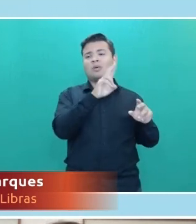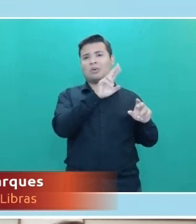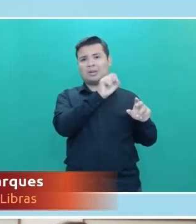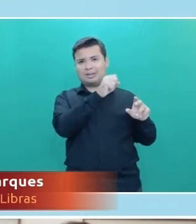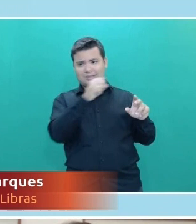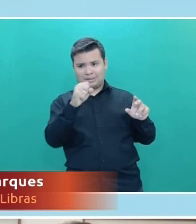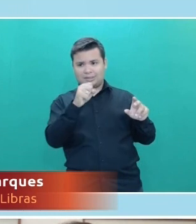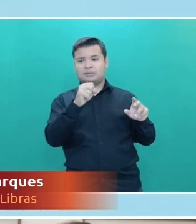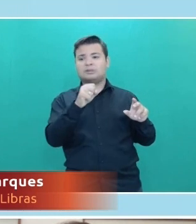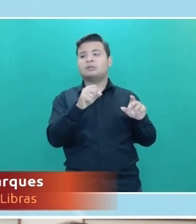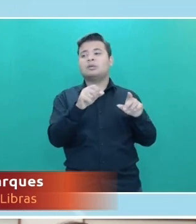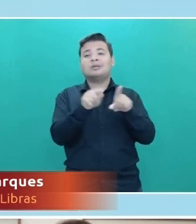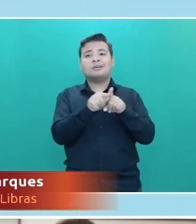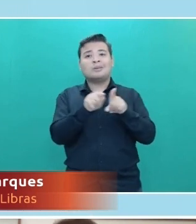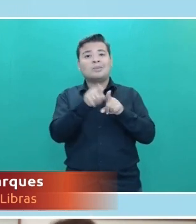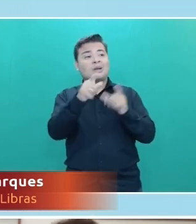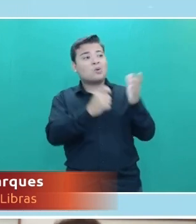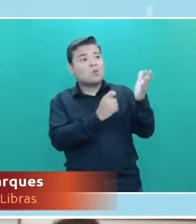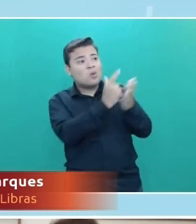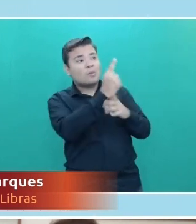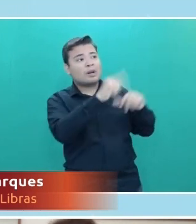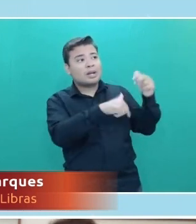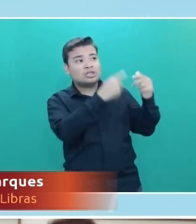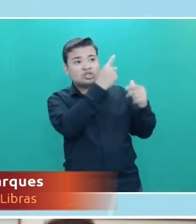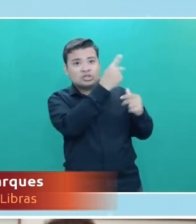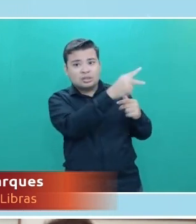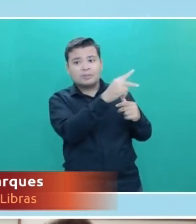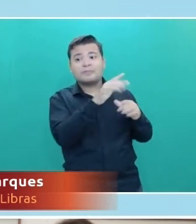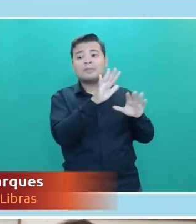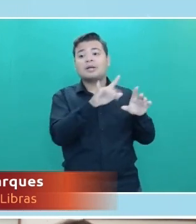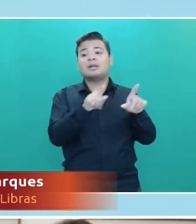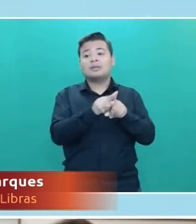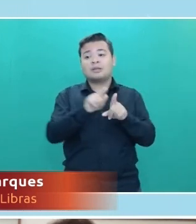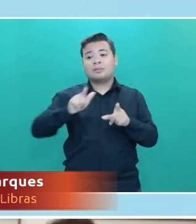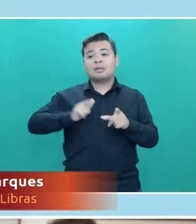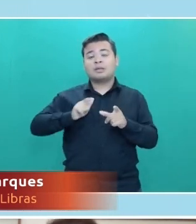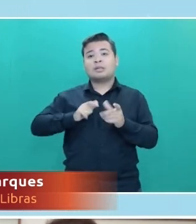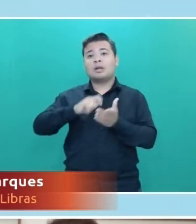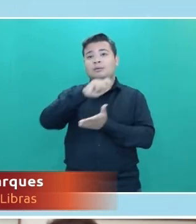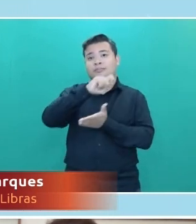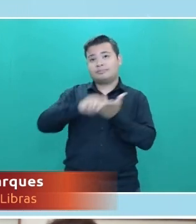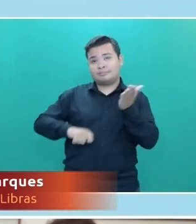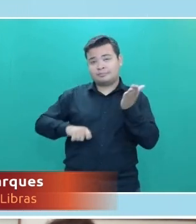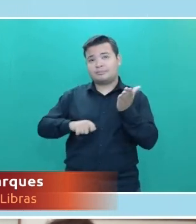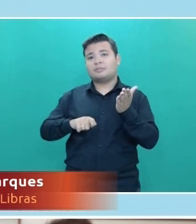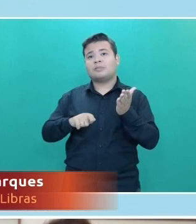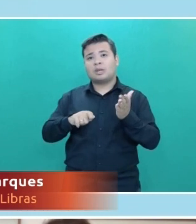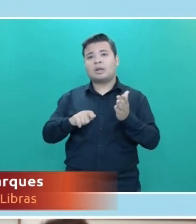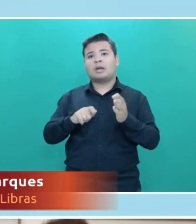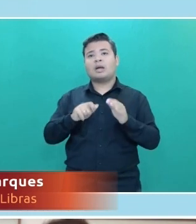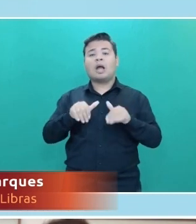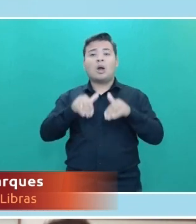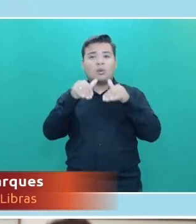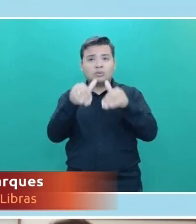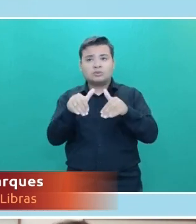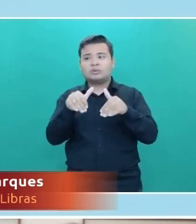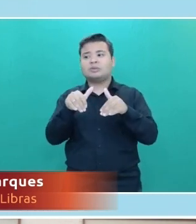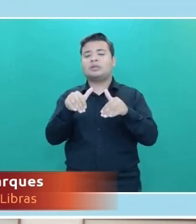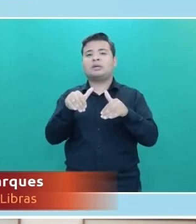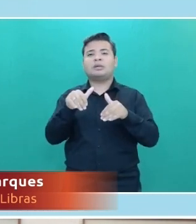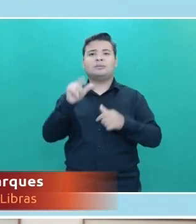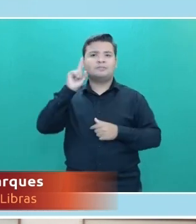muito equipamento russo, mas eles têm, ao mesmo tempo, um acordo com Austrália, Japão, Estados Unidos e Reino Unido